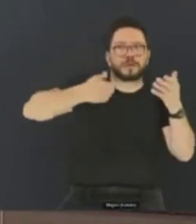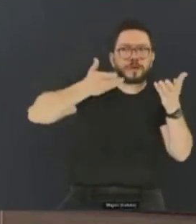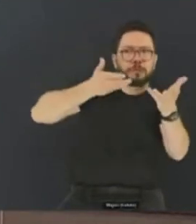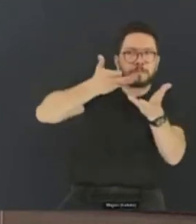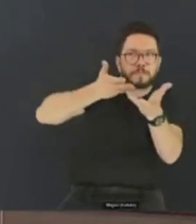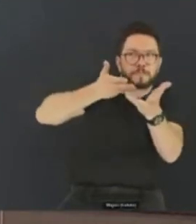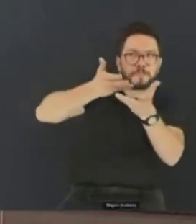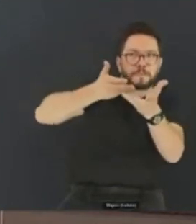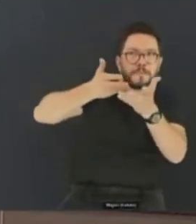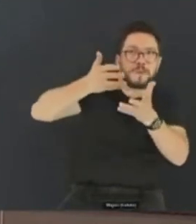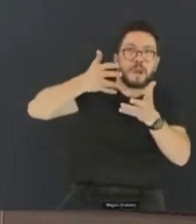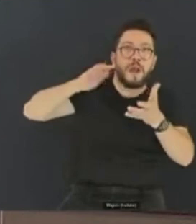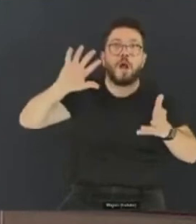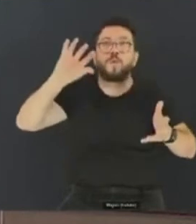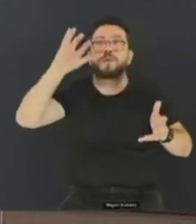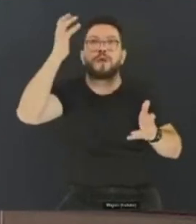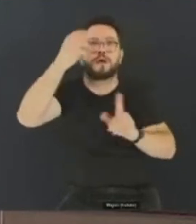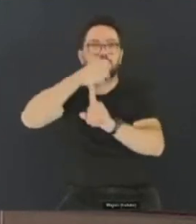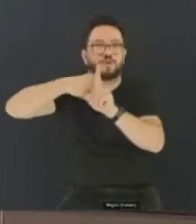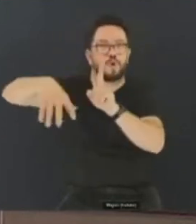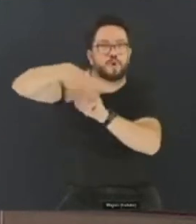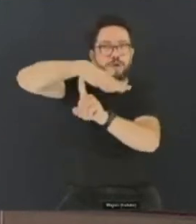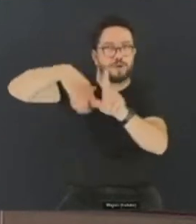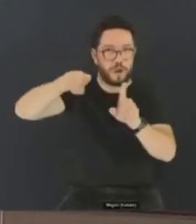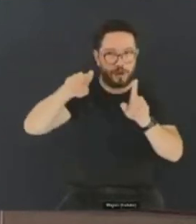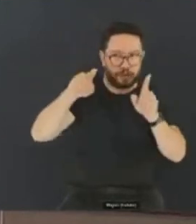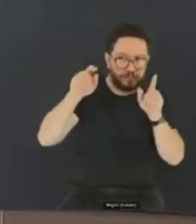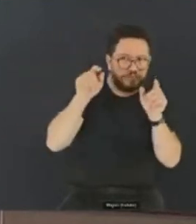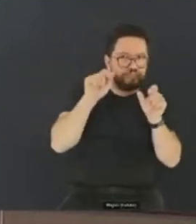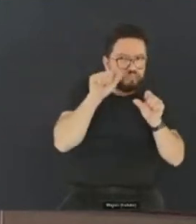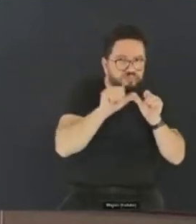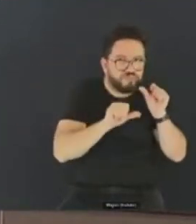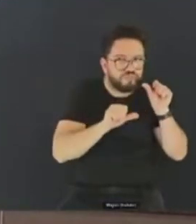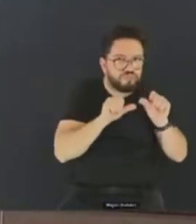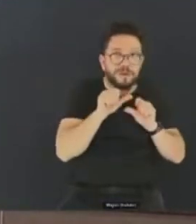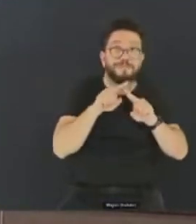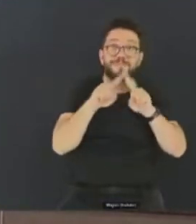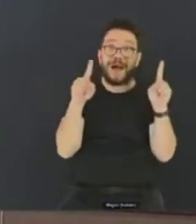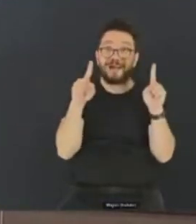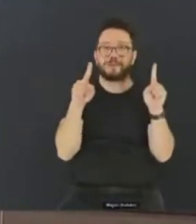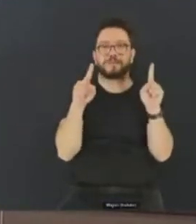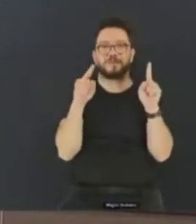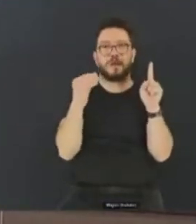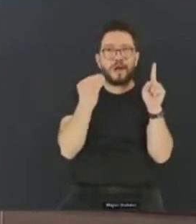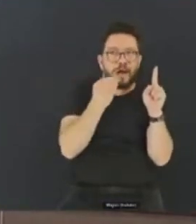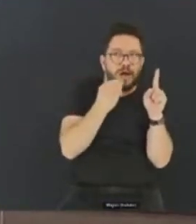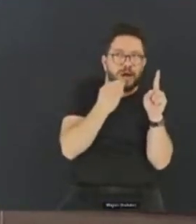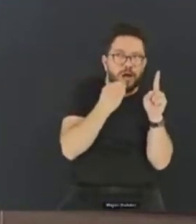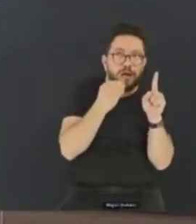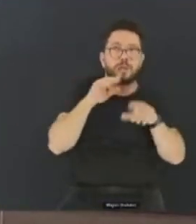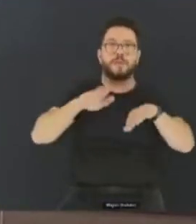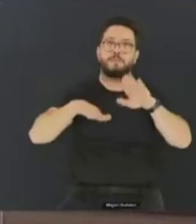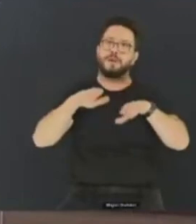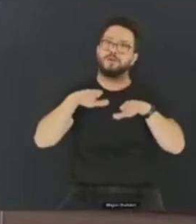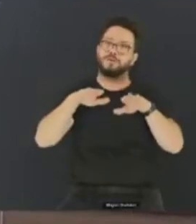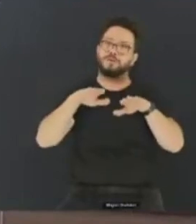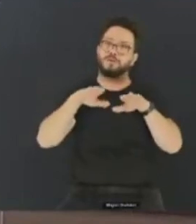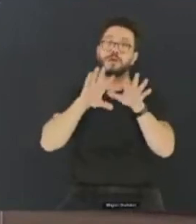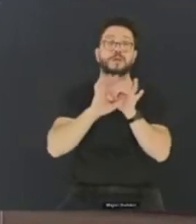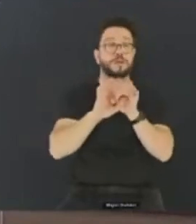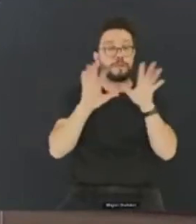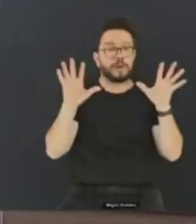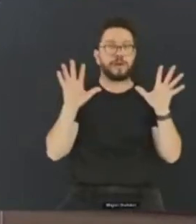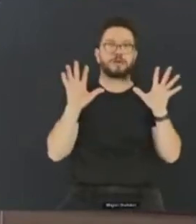sociais naquilo que for possível. E esta possibilidade tem que estar dentro da independência e da justiça.